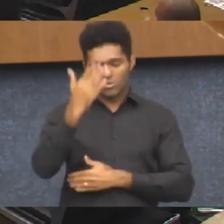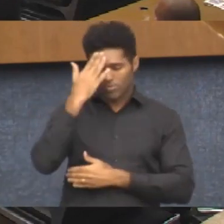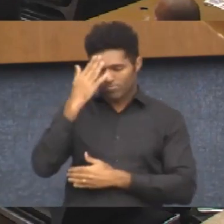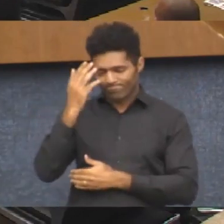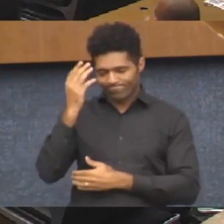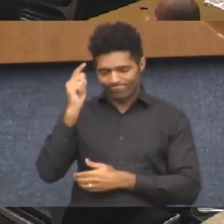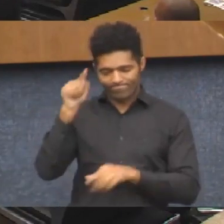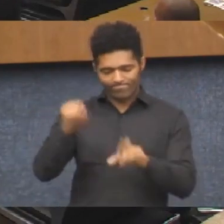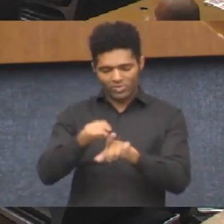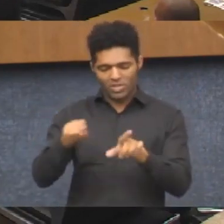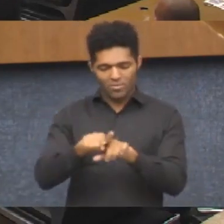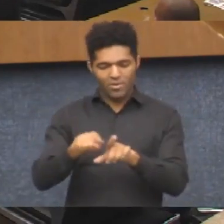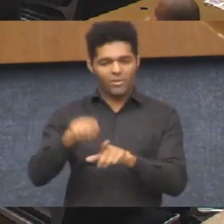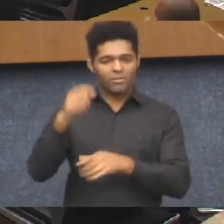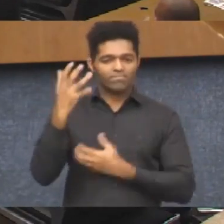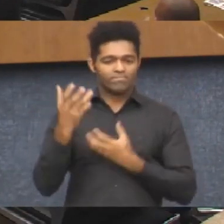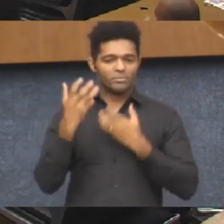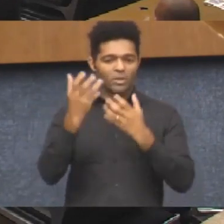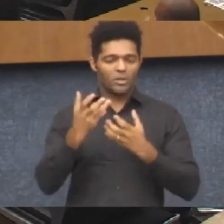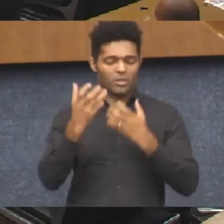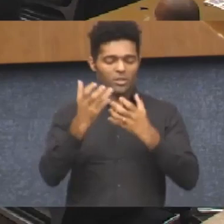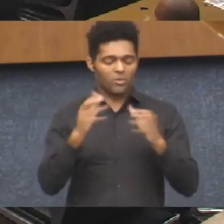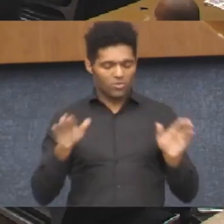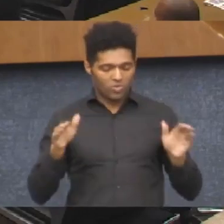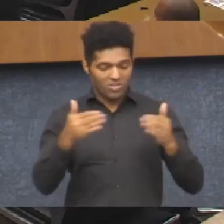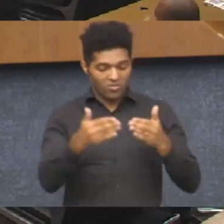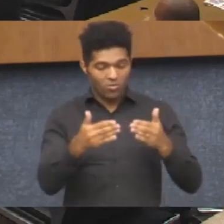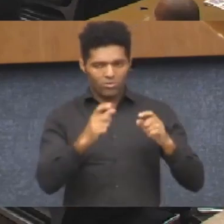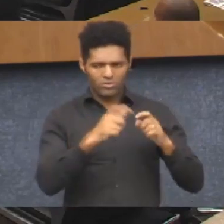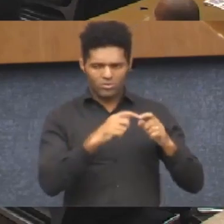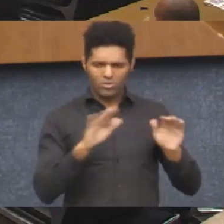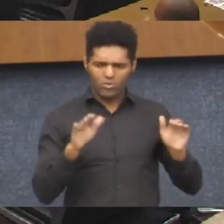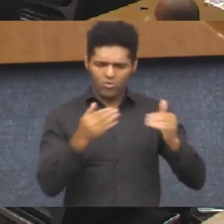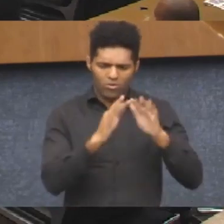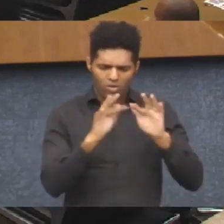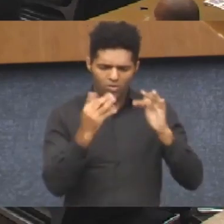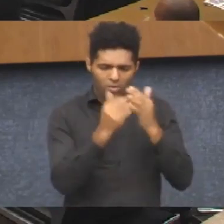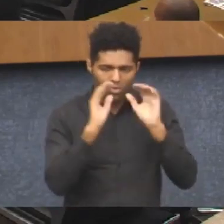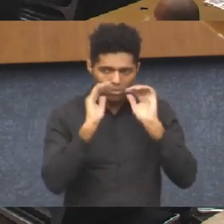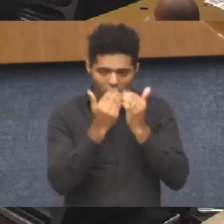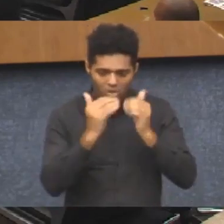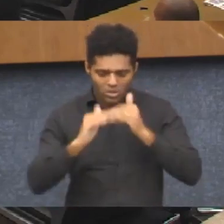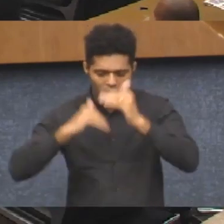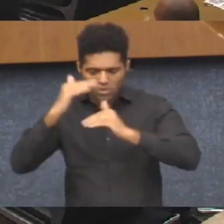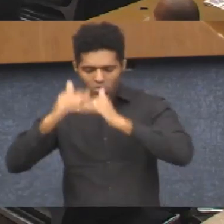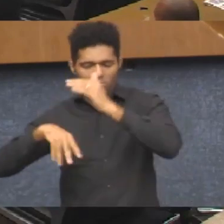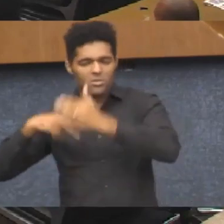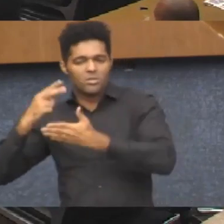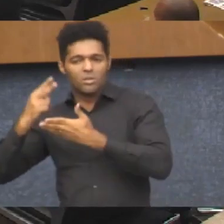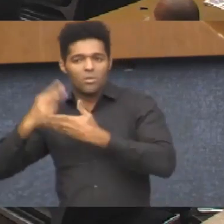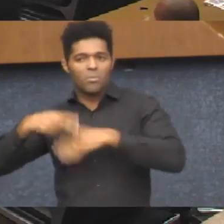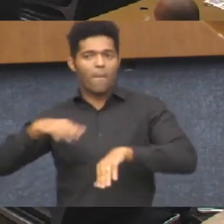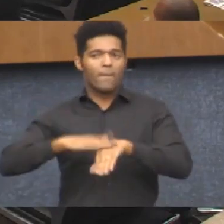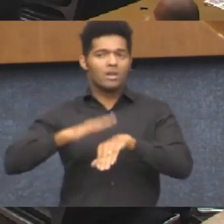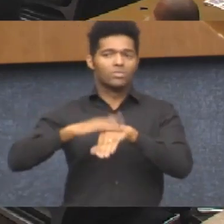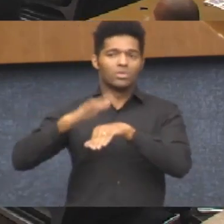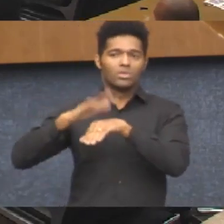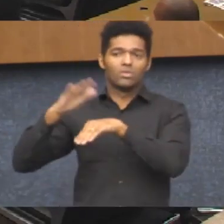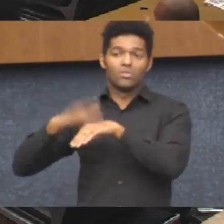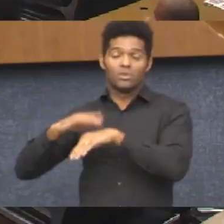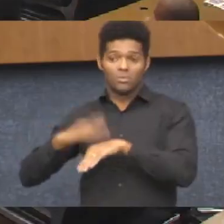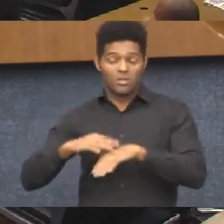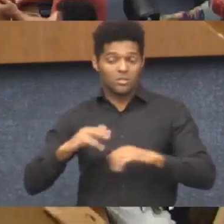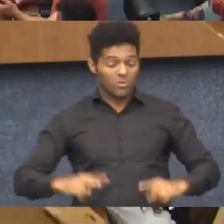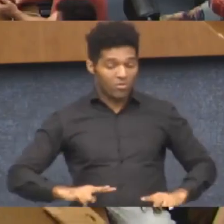a nossa especialidade ela cresça e floresça cada vez mais, com a valorização, principalmente,